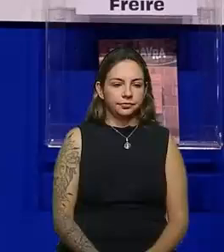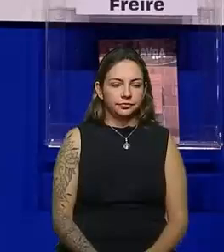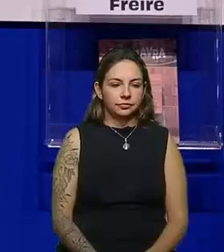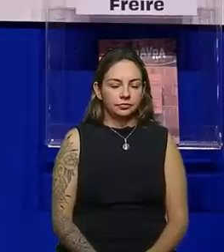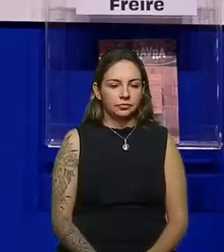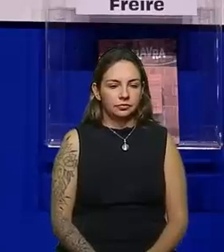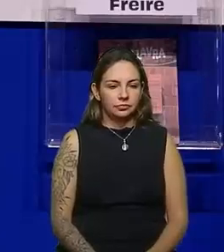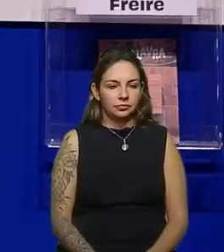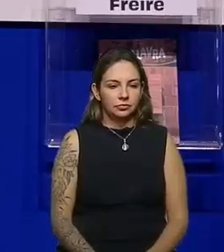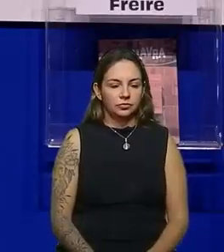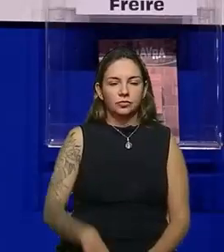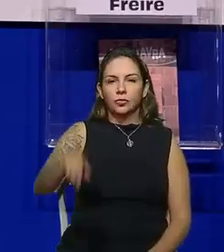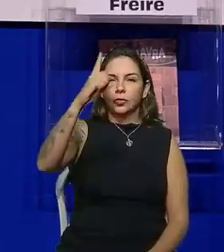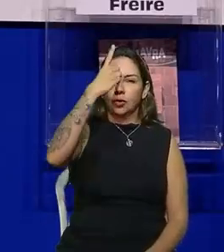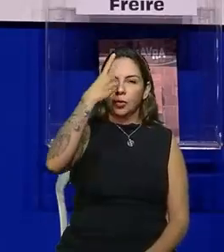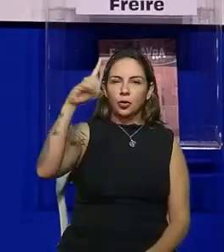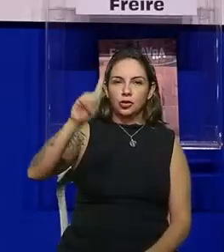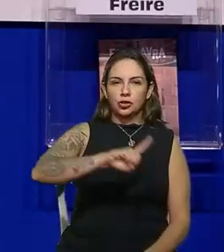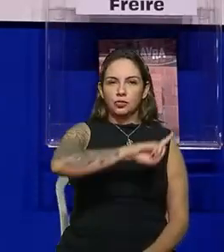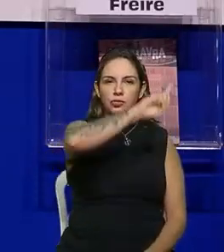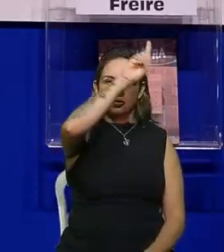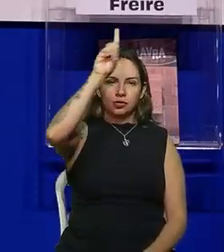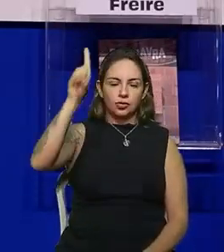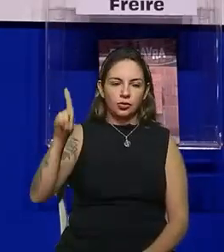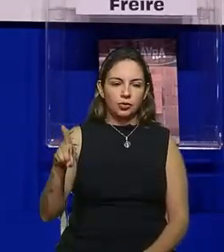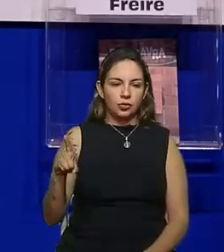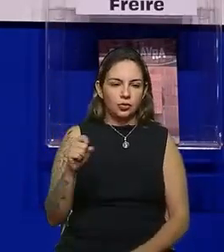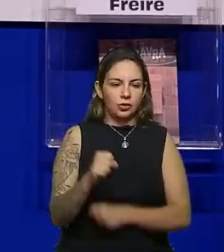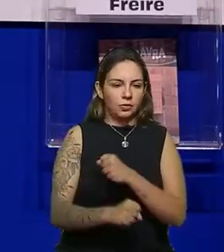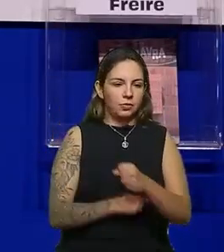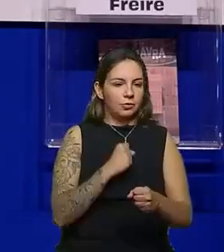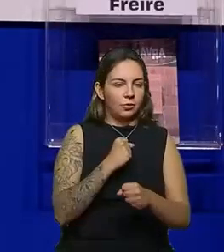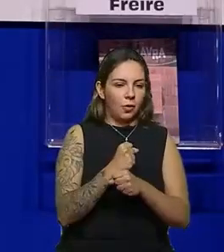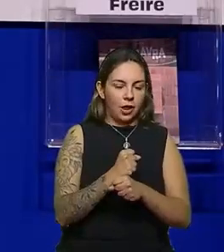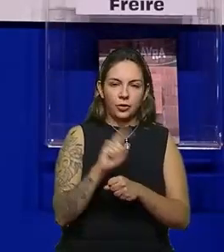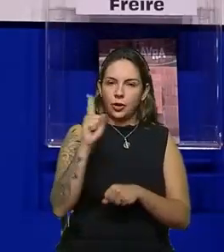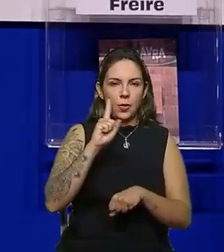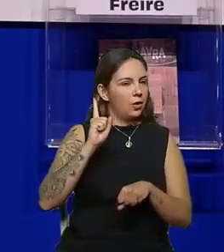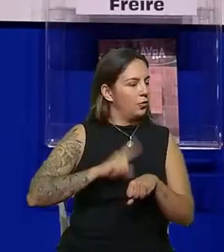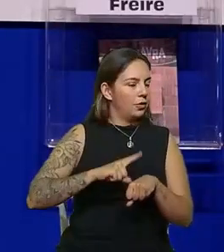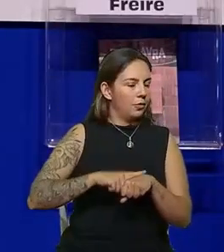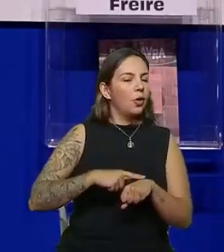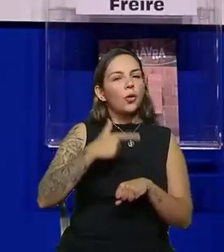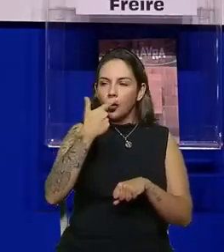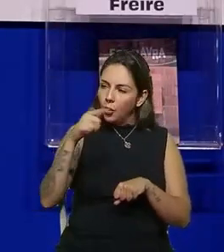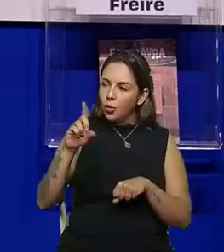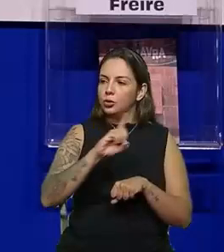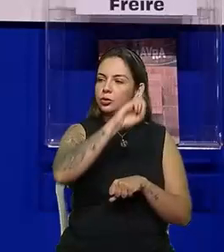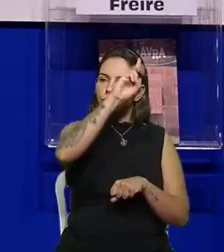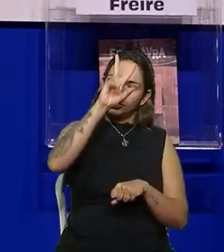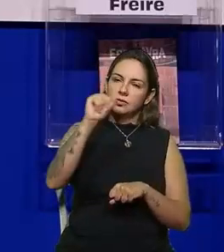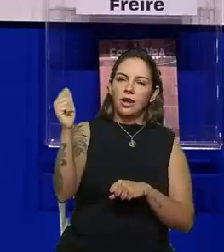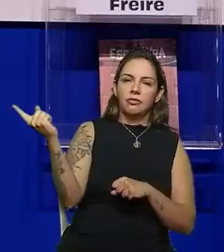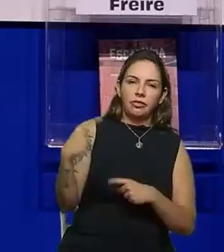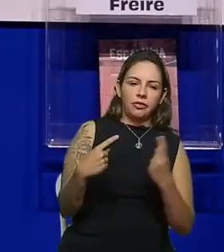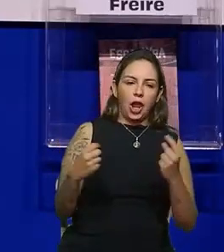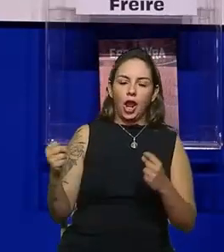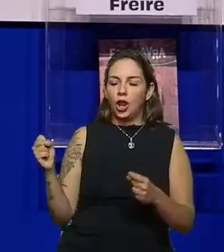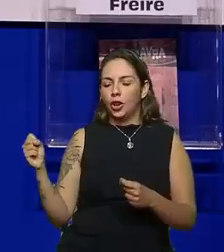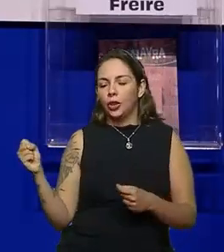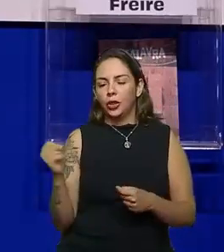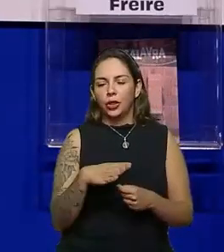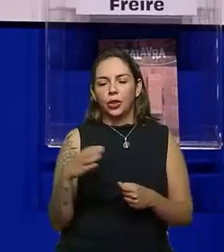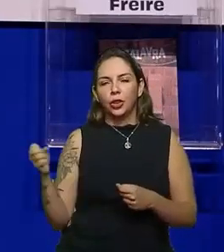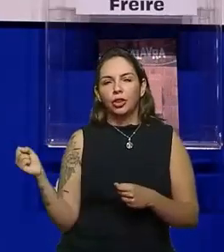Drummond diz: o último dia do ano não é o último dia do tempo. Outros dias virão e novas coxas